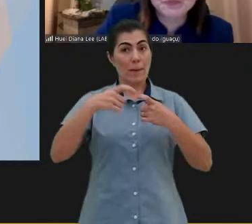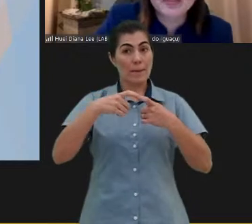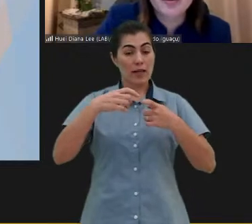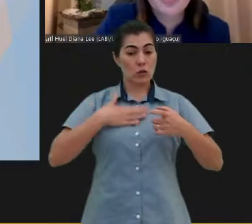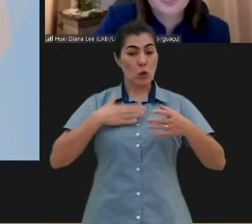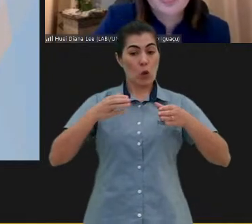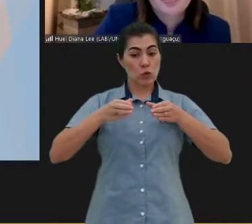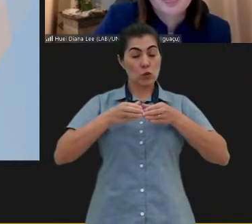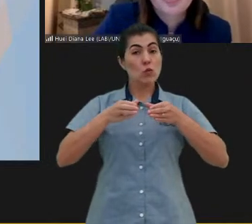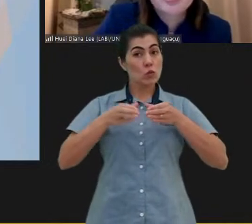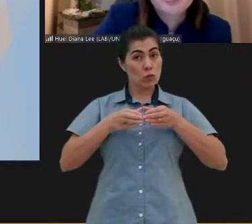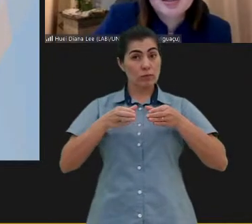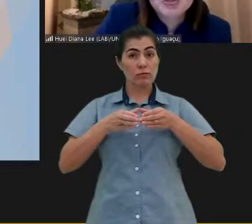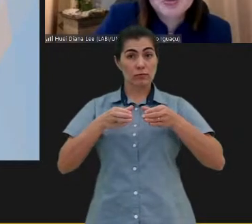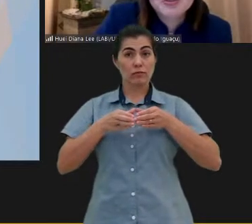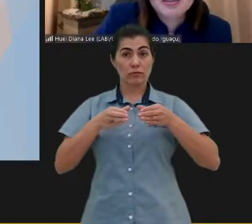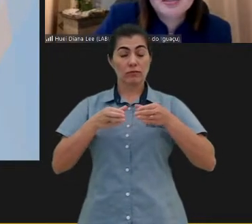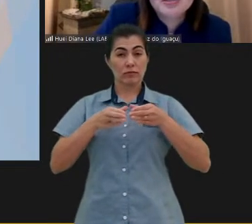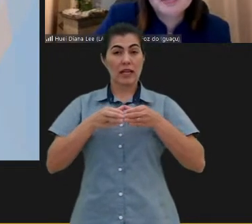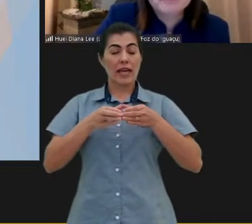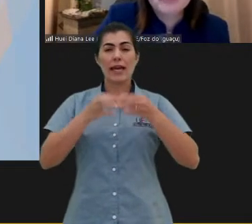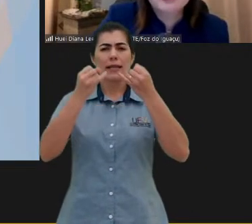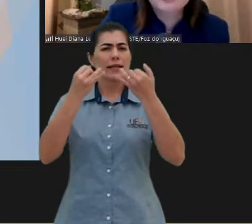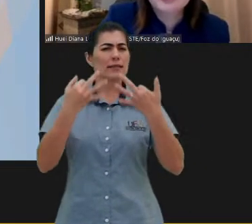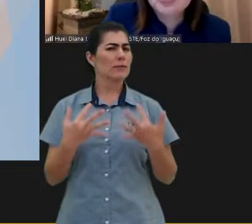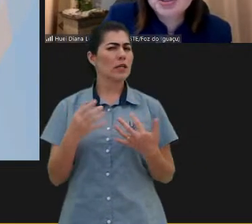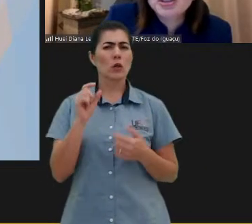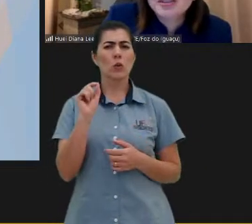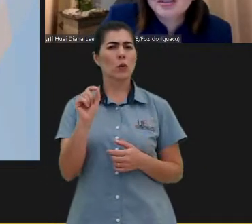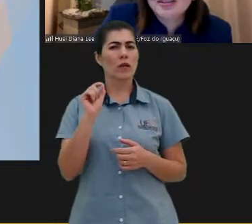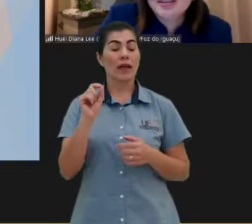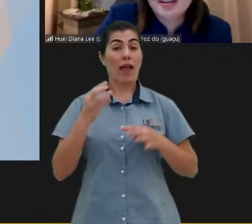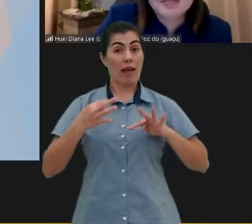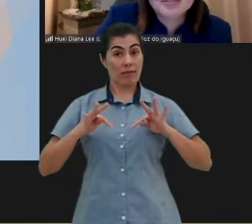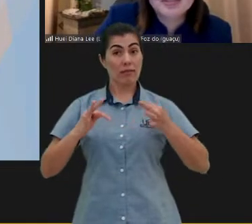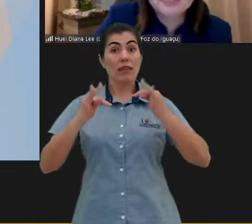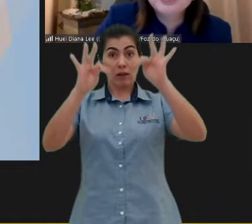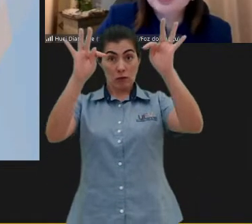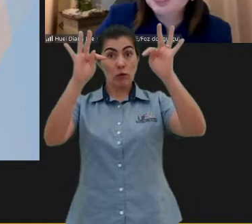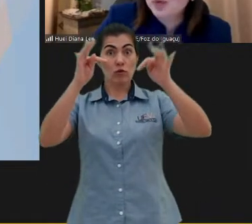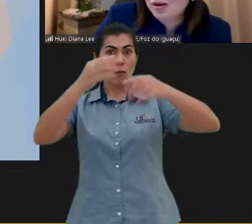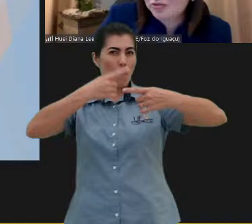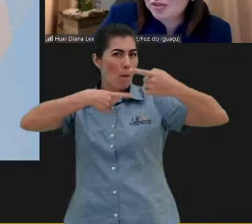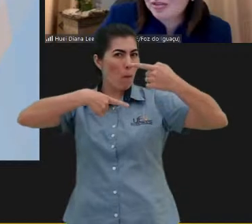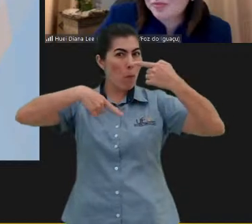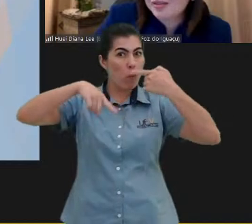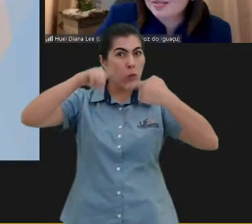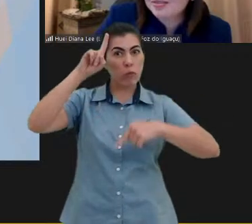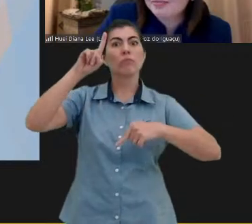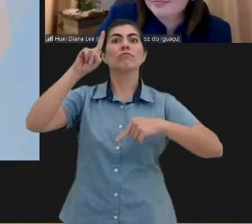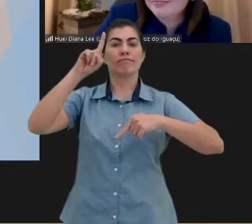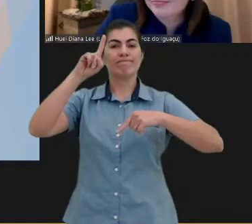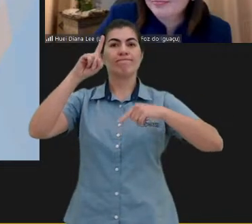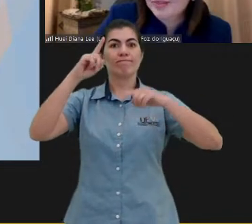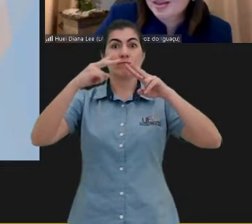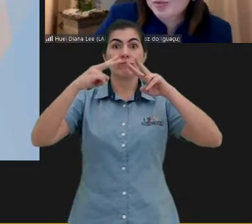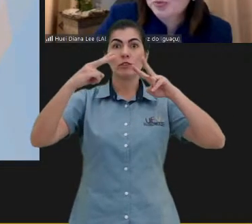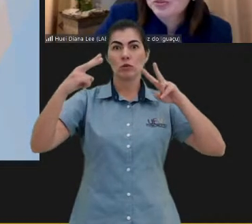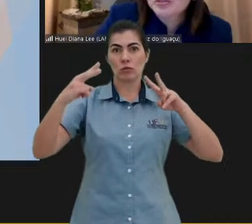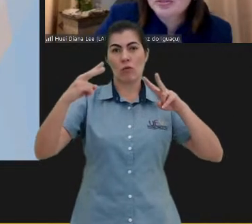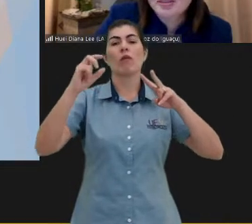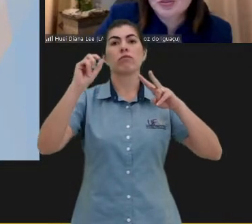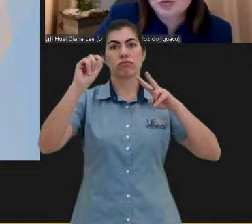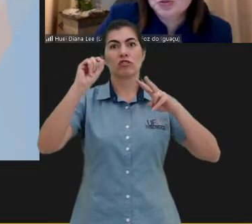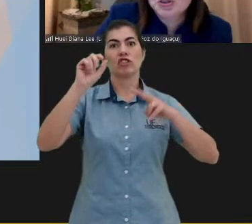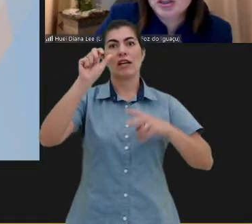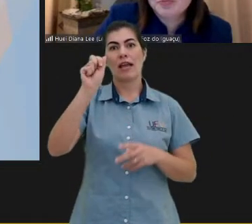grupo. Ele diz o seguinte: a tecnologia é a alavanca virtual de Arquimedes.